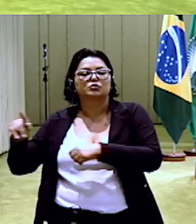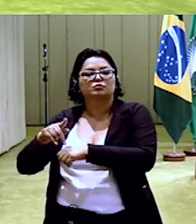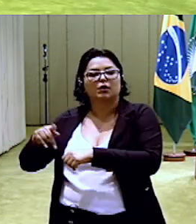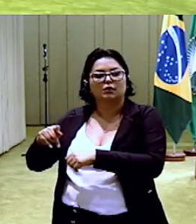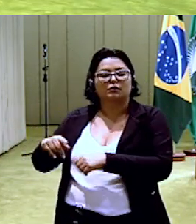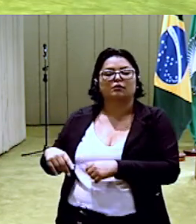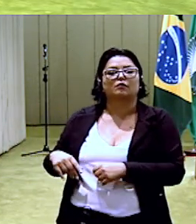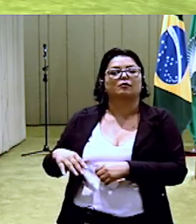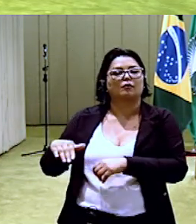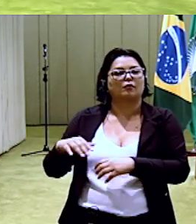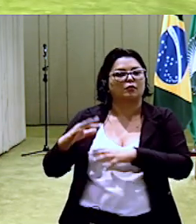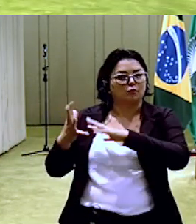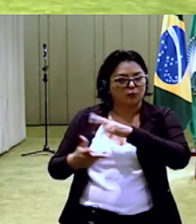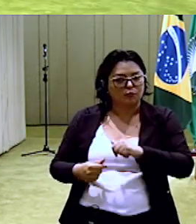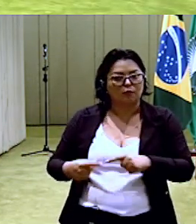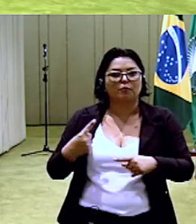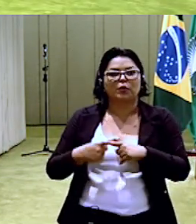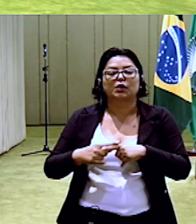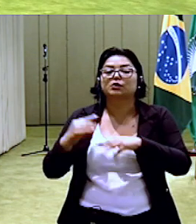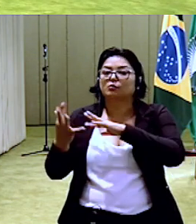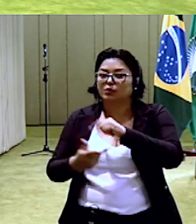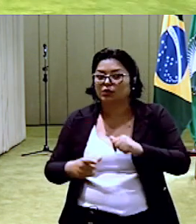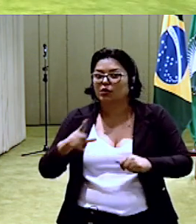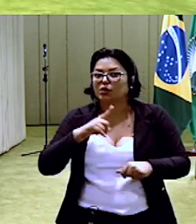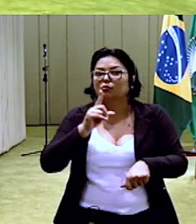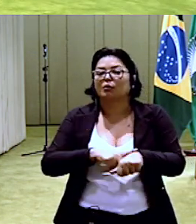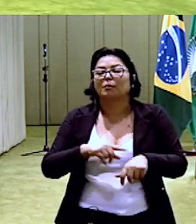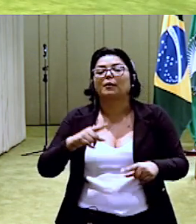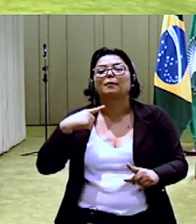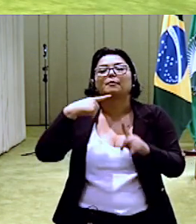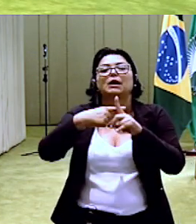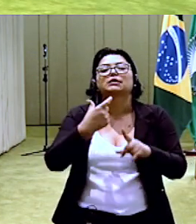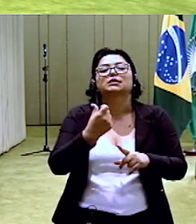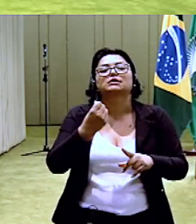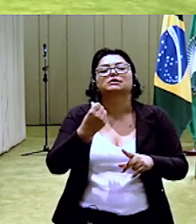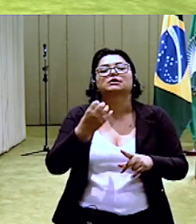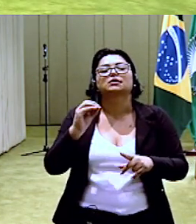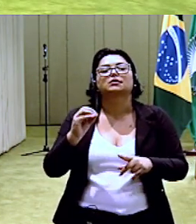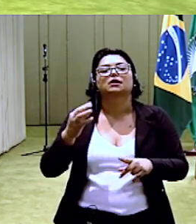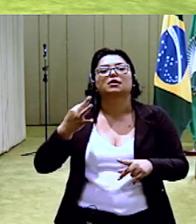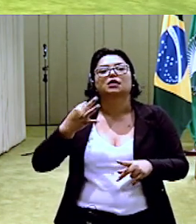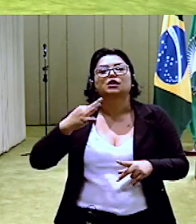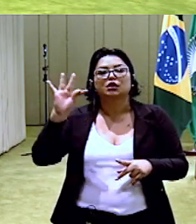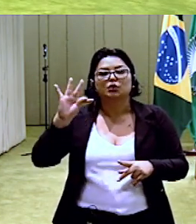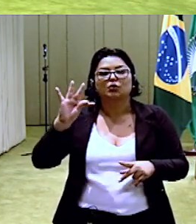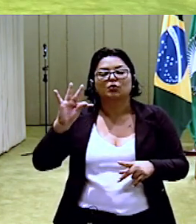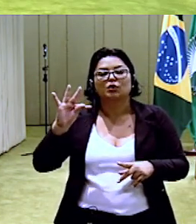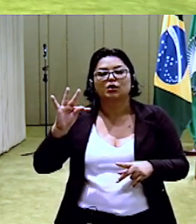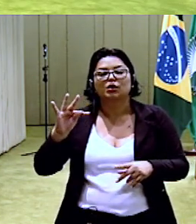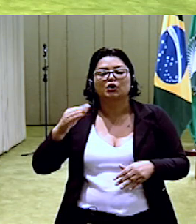maior organização. Vocês sabem que nesse mundo existe nesse momento mais de 60 trilhões de dólares nas fundos de